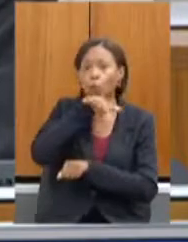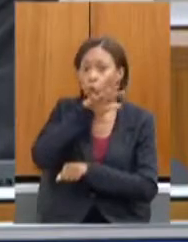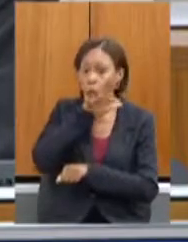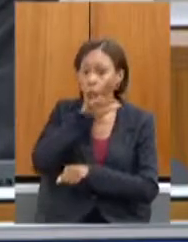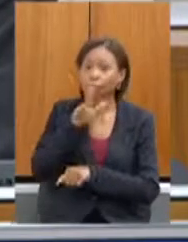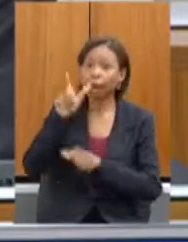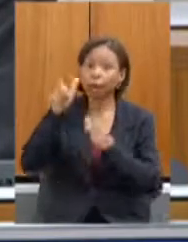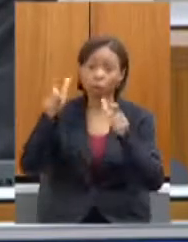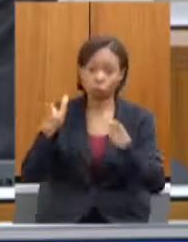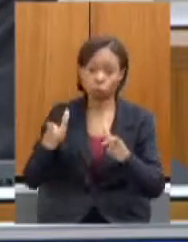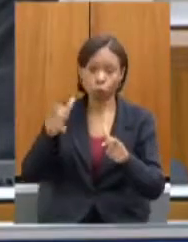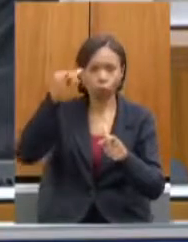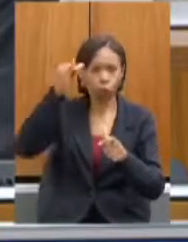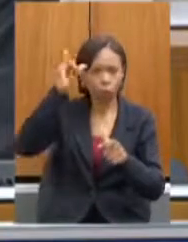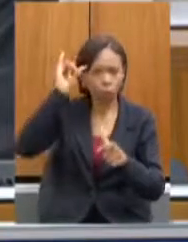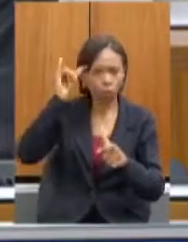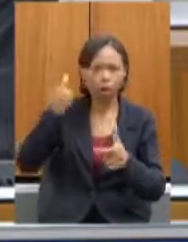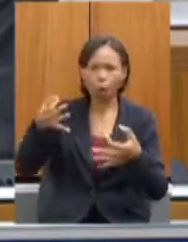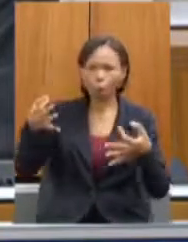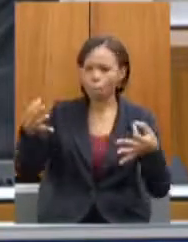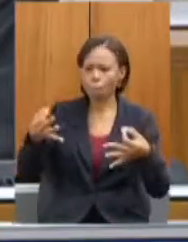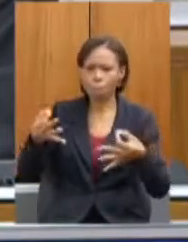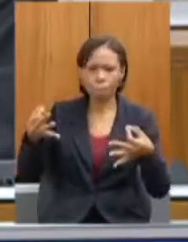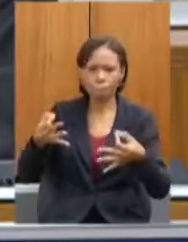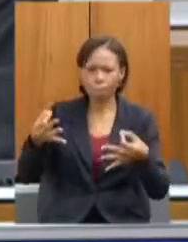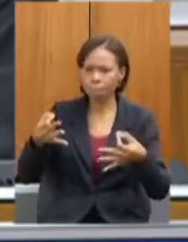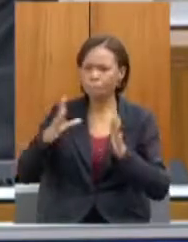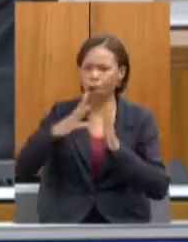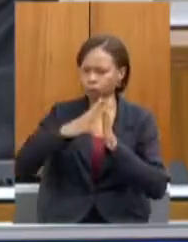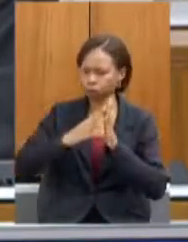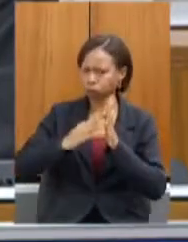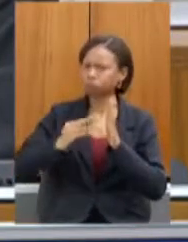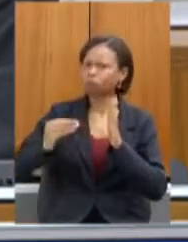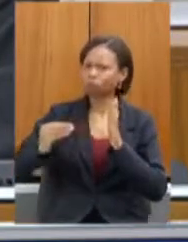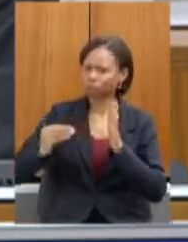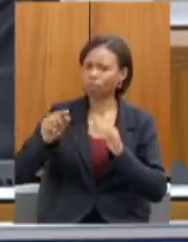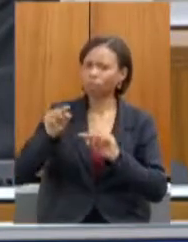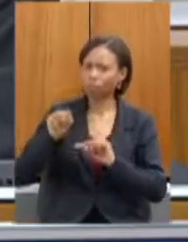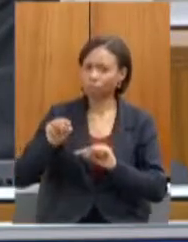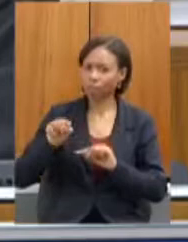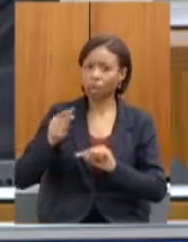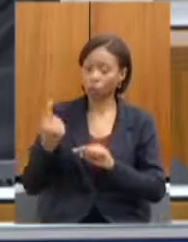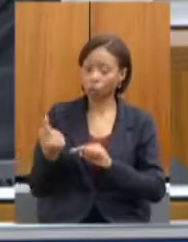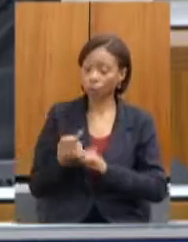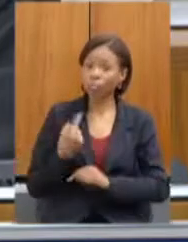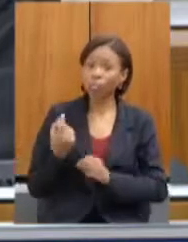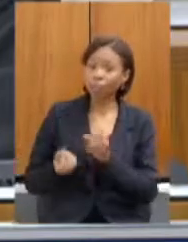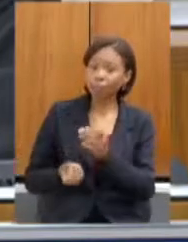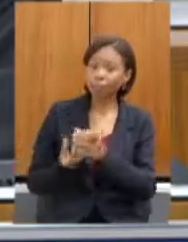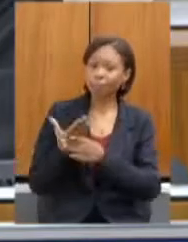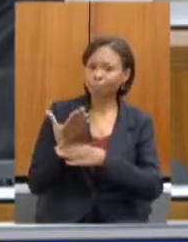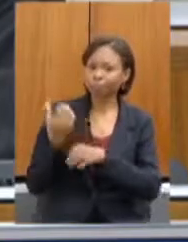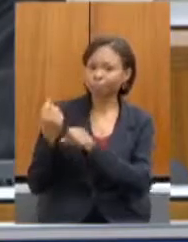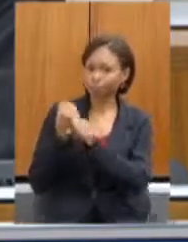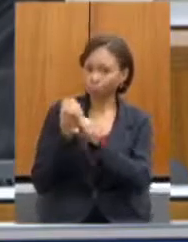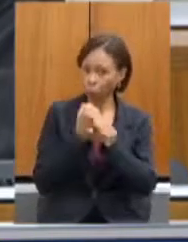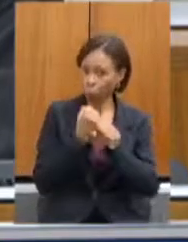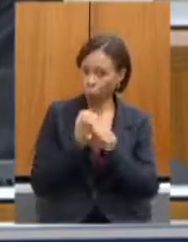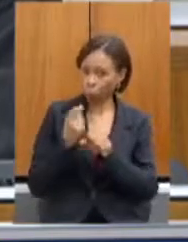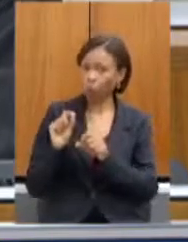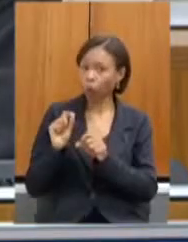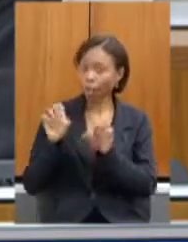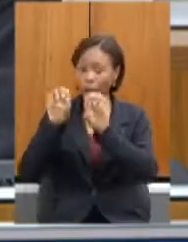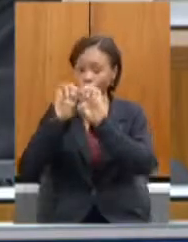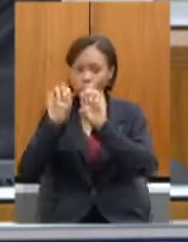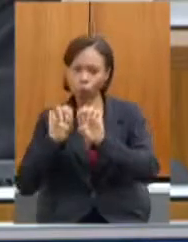fazenda exemplar digamos de passagem a gente está a inaugurando agora uma obra que é reestruturação do